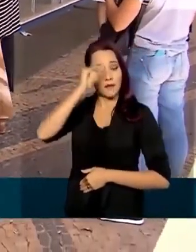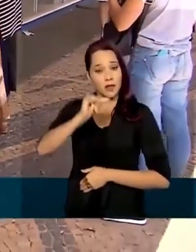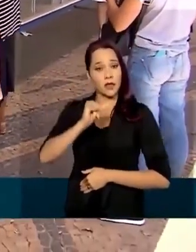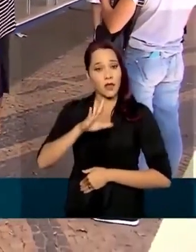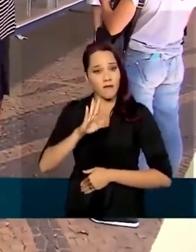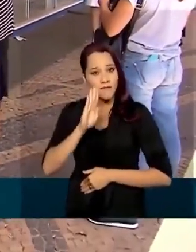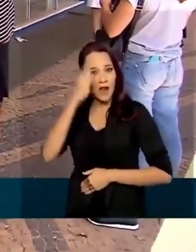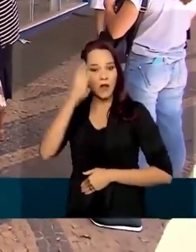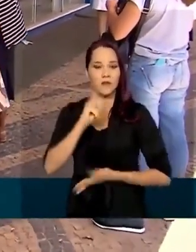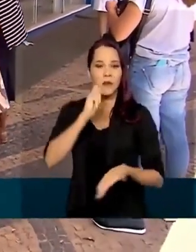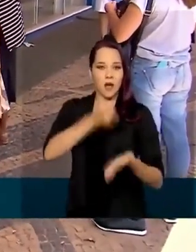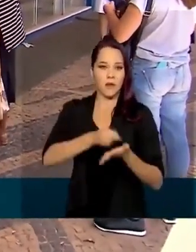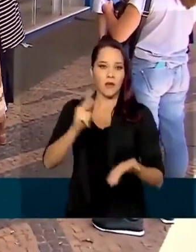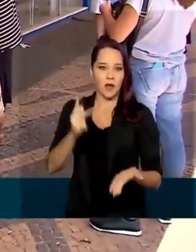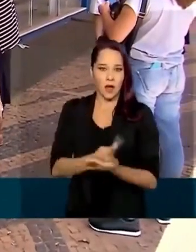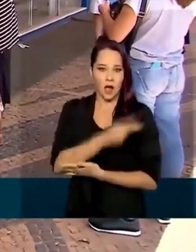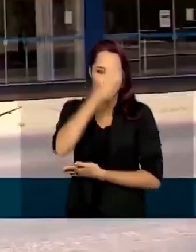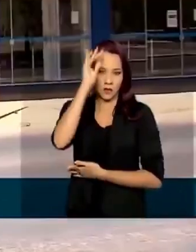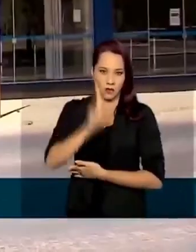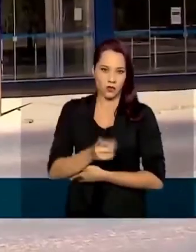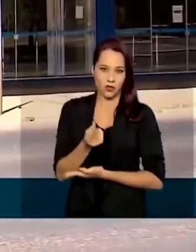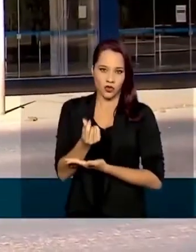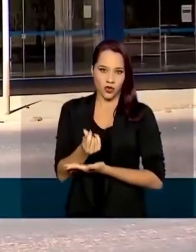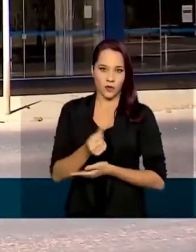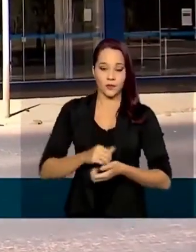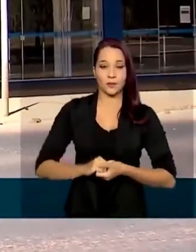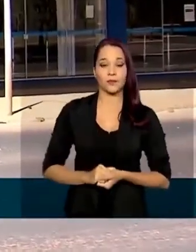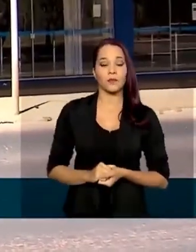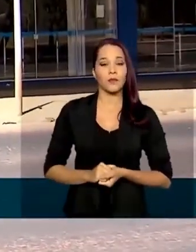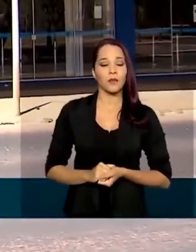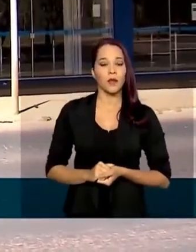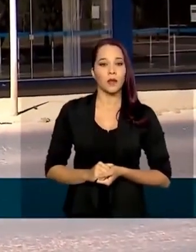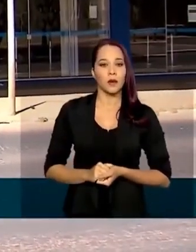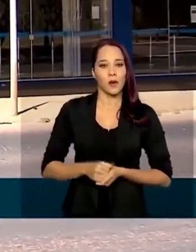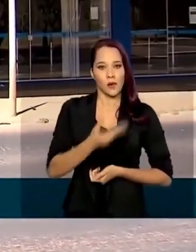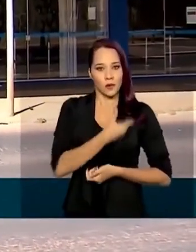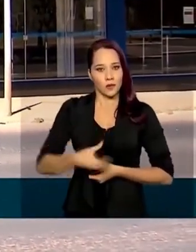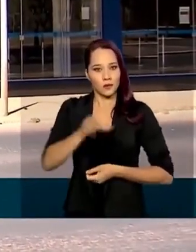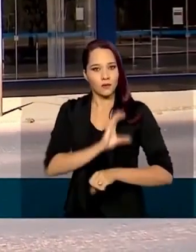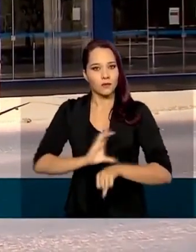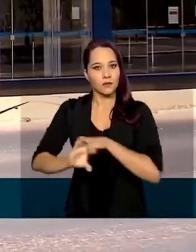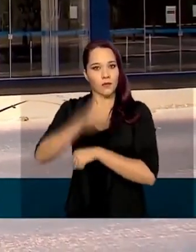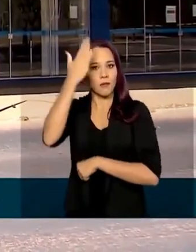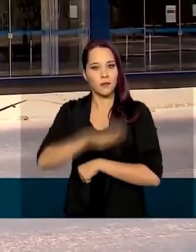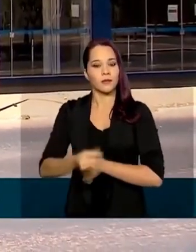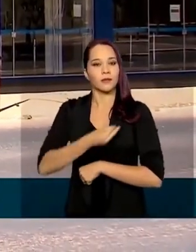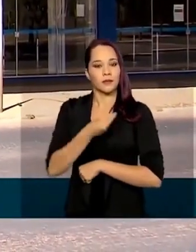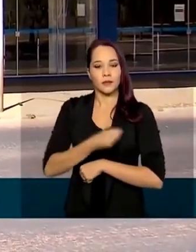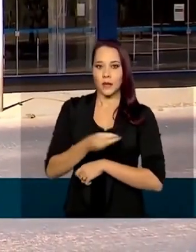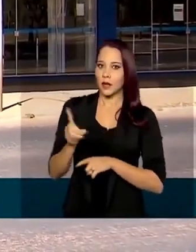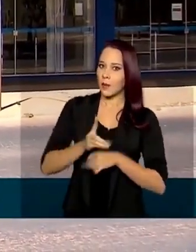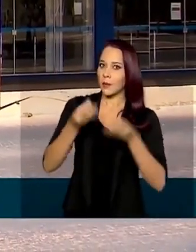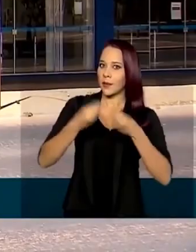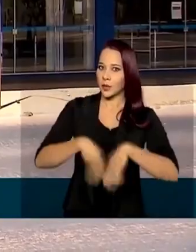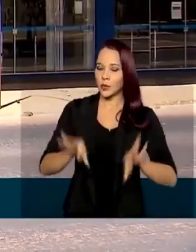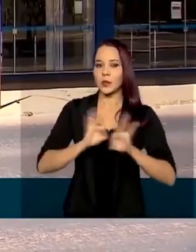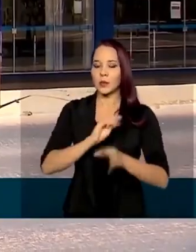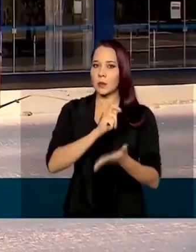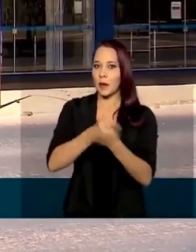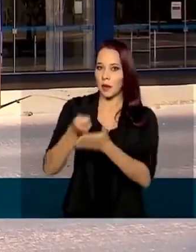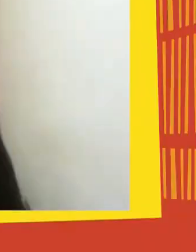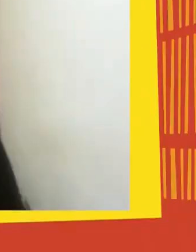dificuldade é o acesso à plataforma digital, disponibilizada pelo próprio INSS para dar continuidade